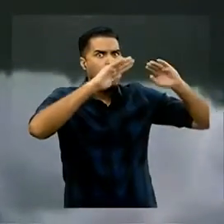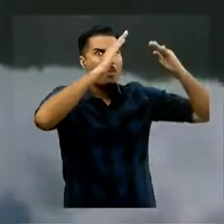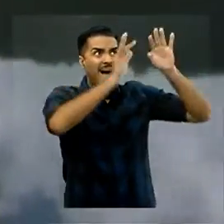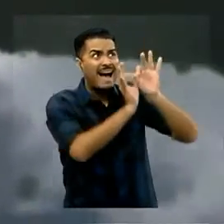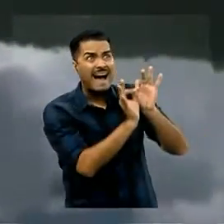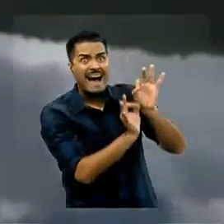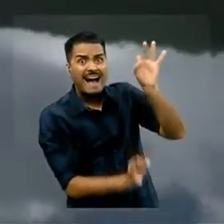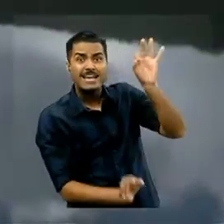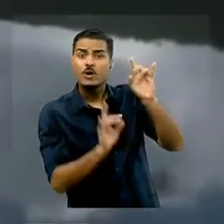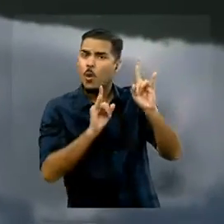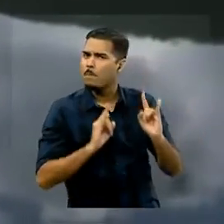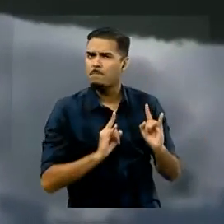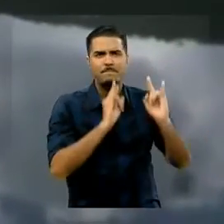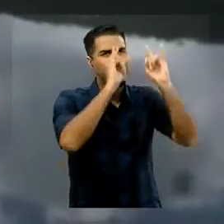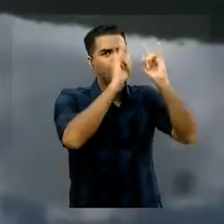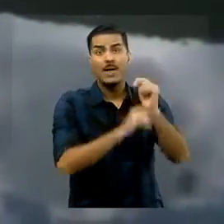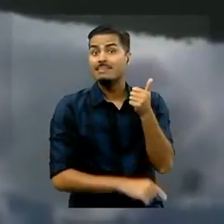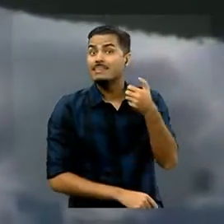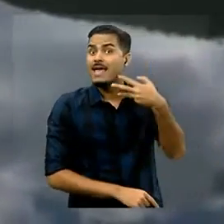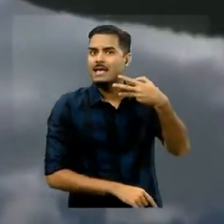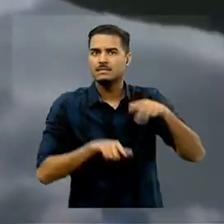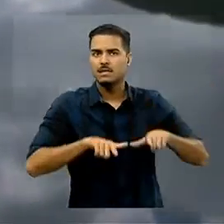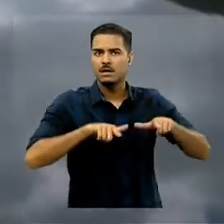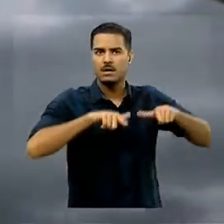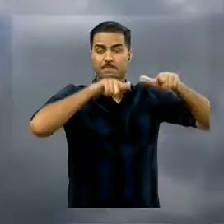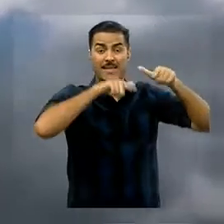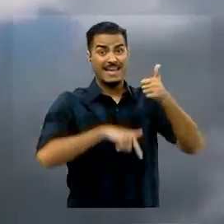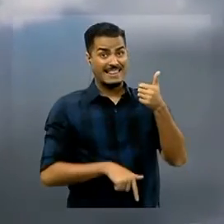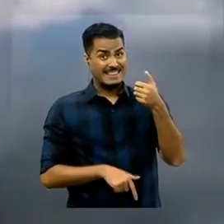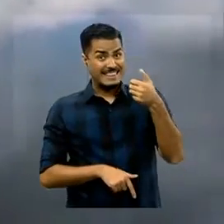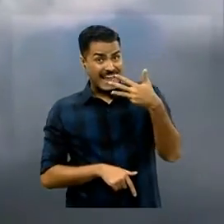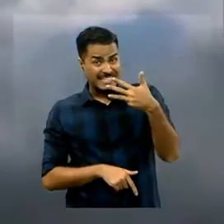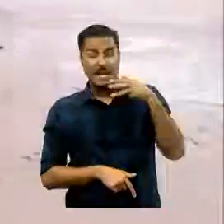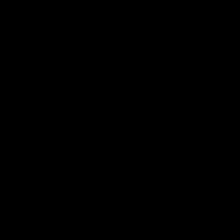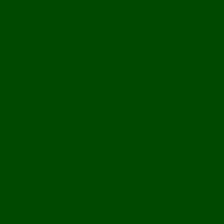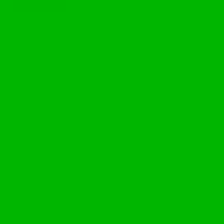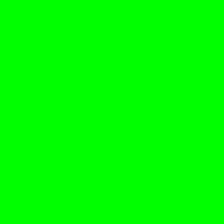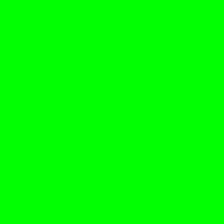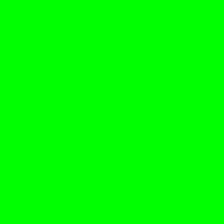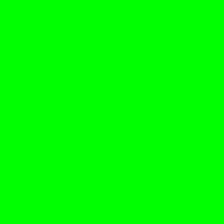13 andares. São 13 milhões de metros cúbicos de material.